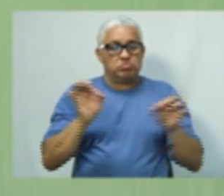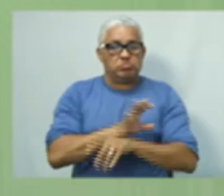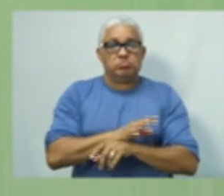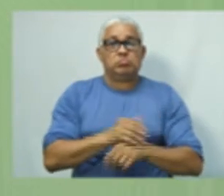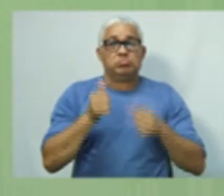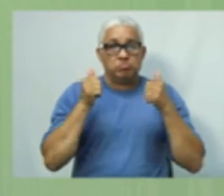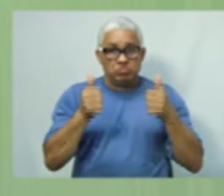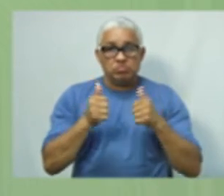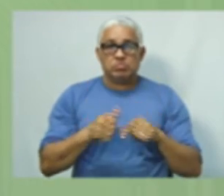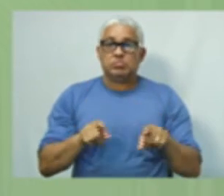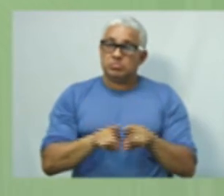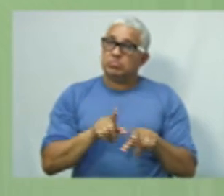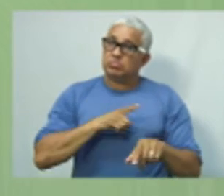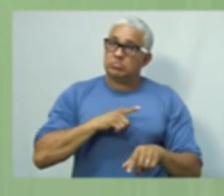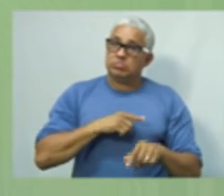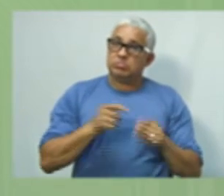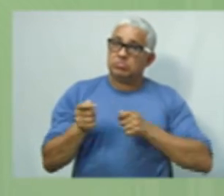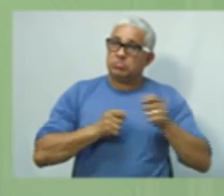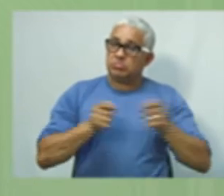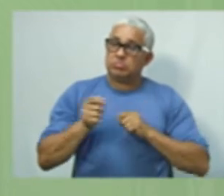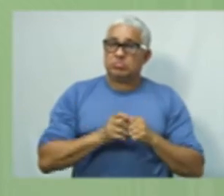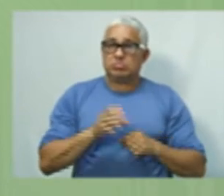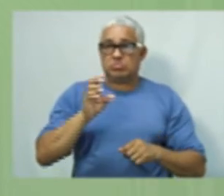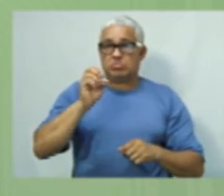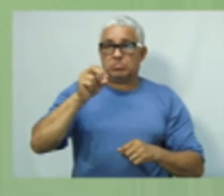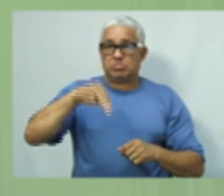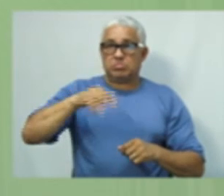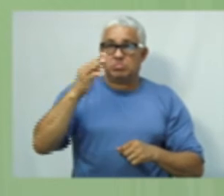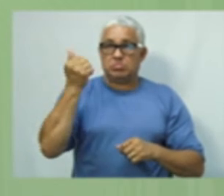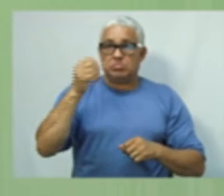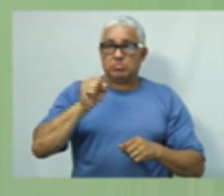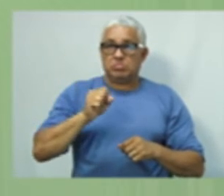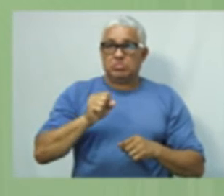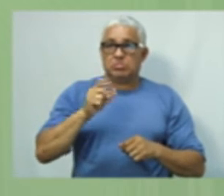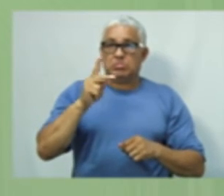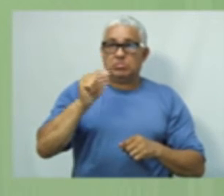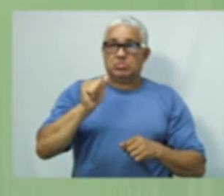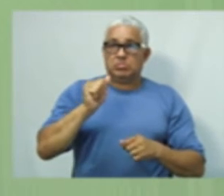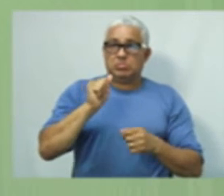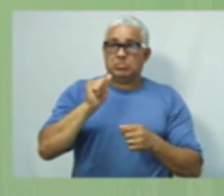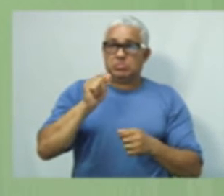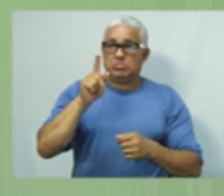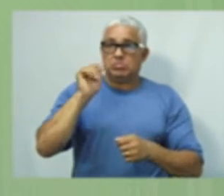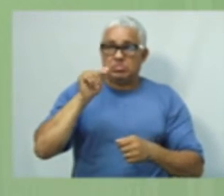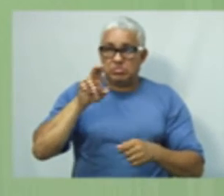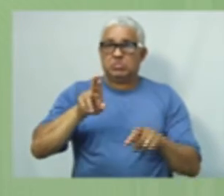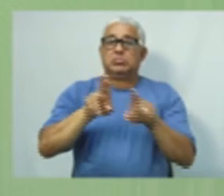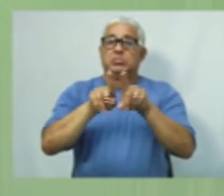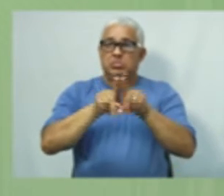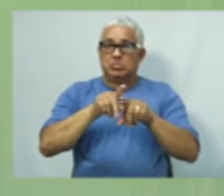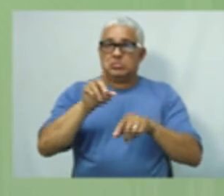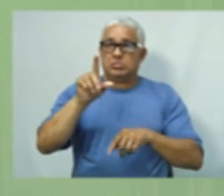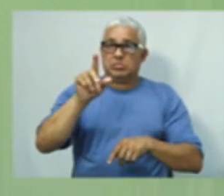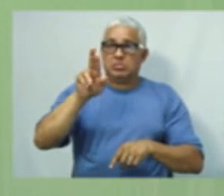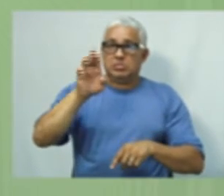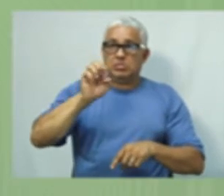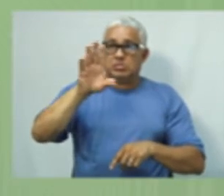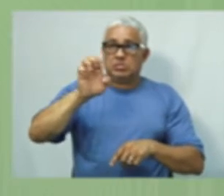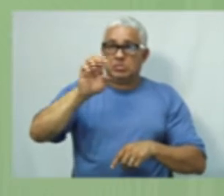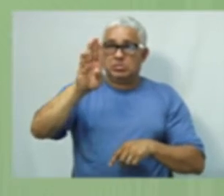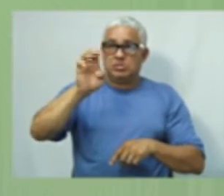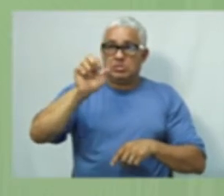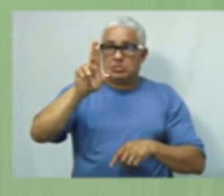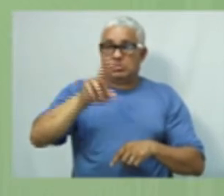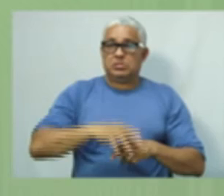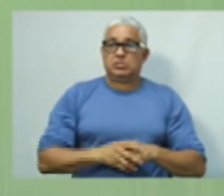correto? Nós temos também o controle de contas a pagar e contas a receber. Esse também, e eu digo que